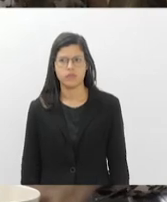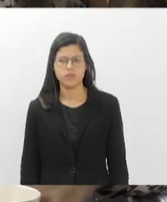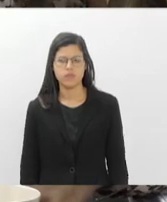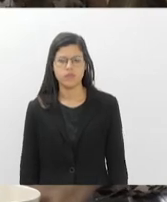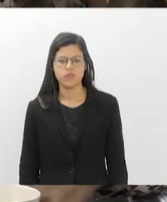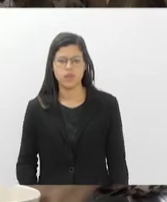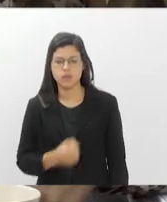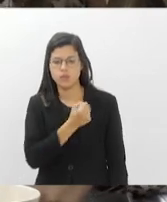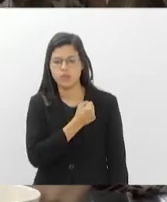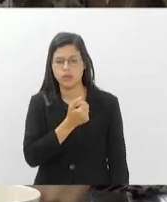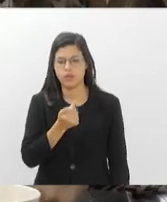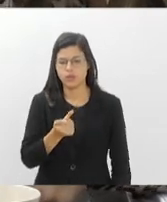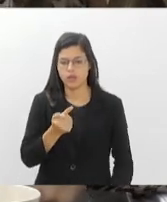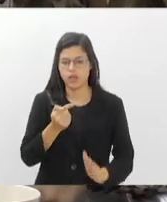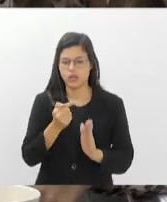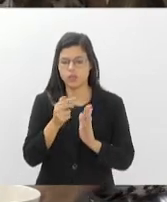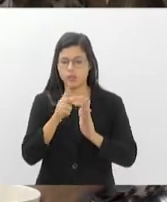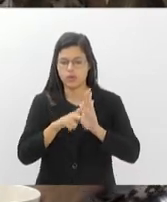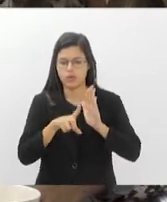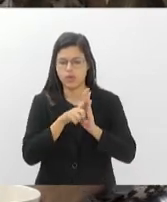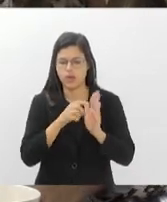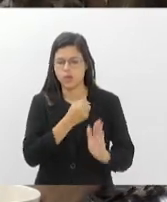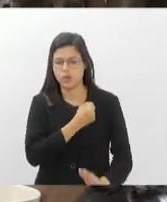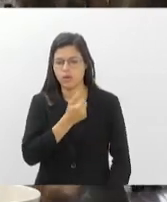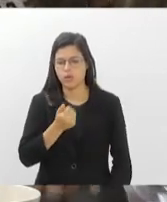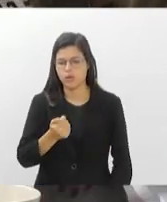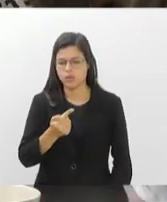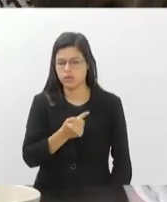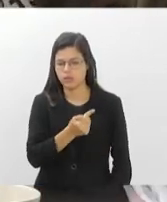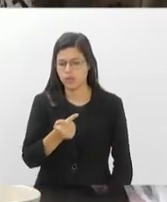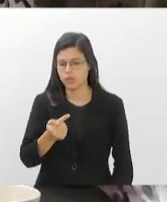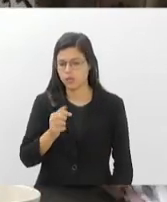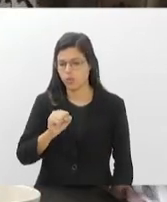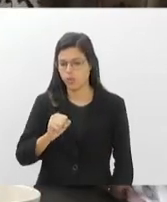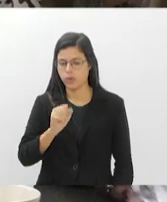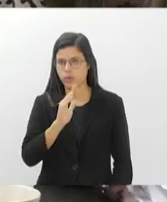No item 7 da pauta, o projeto de lei número 1778 de